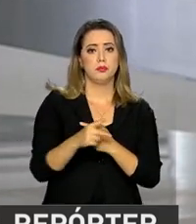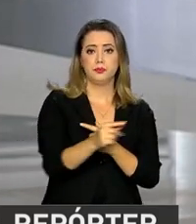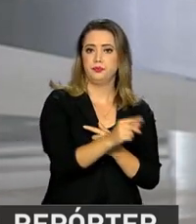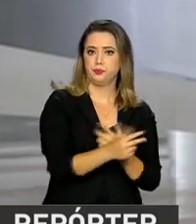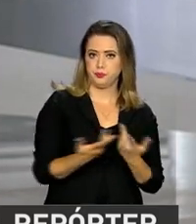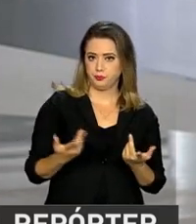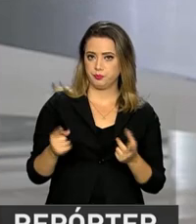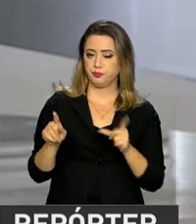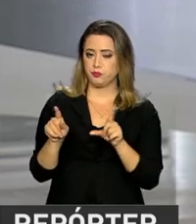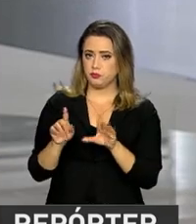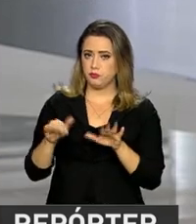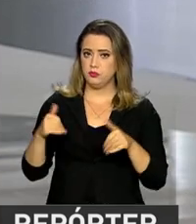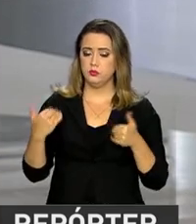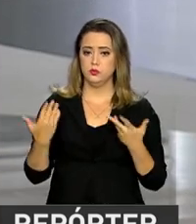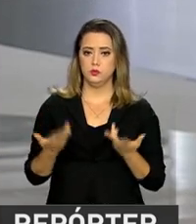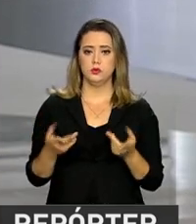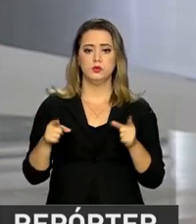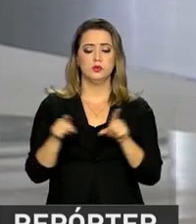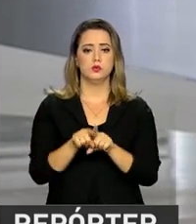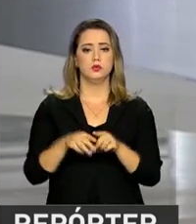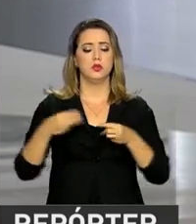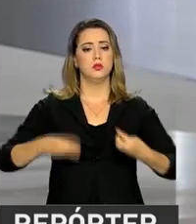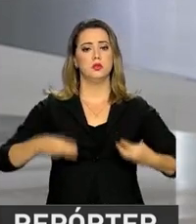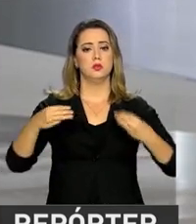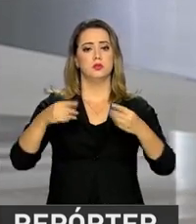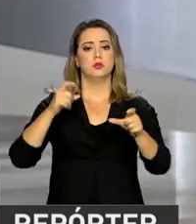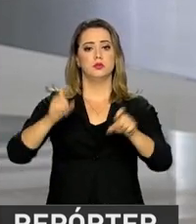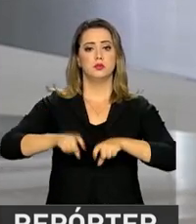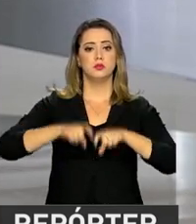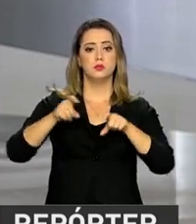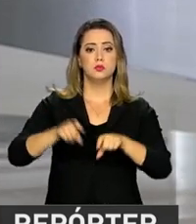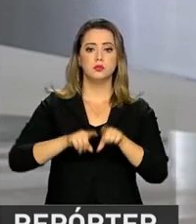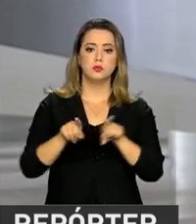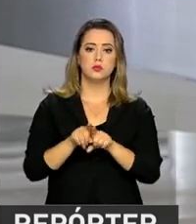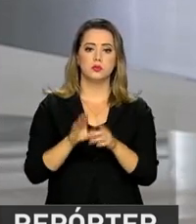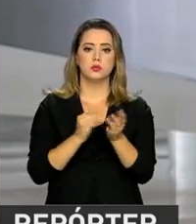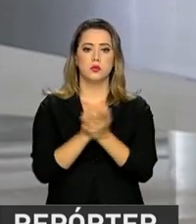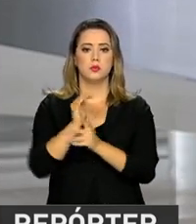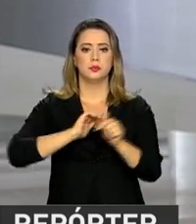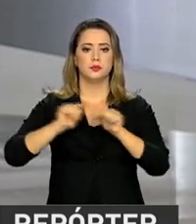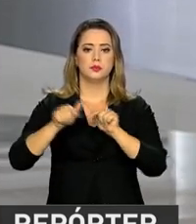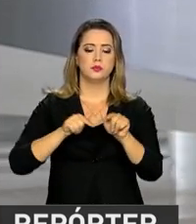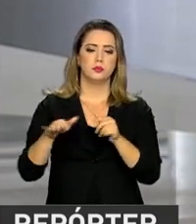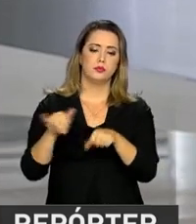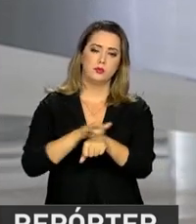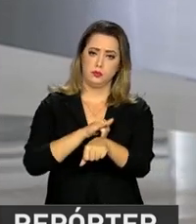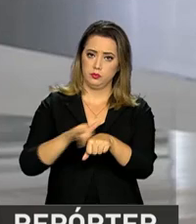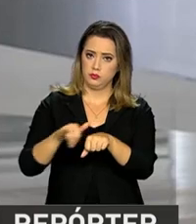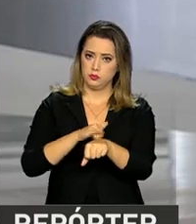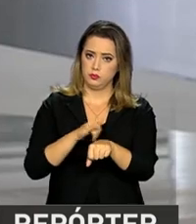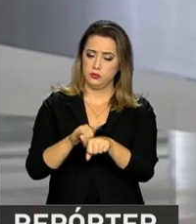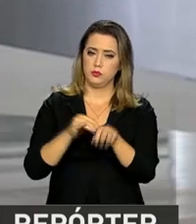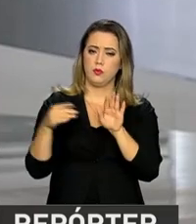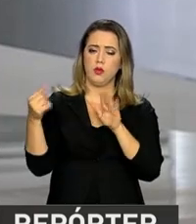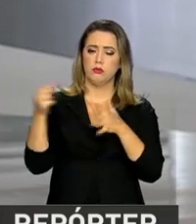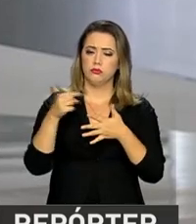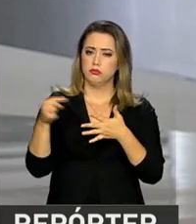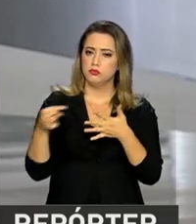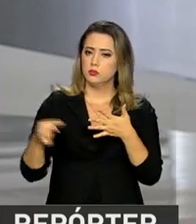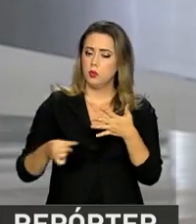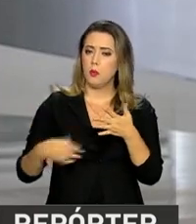do ministério da agricultura pecuária e abastecimento iniciou os trabalhos do plano estratégico as diretrizes básicas